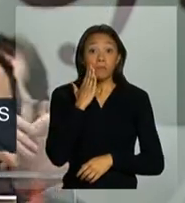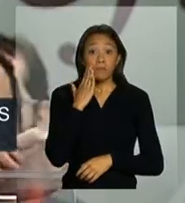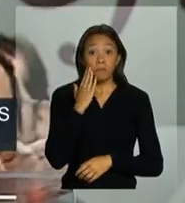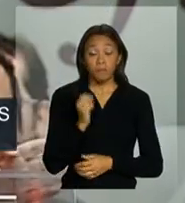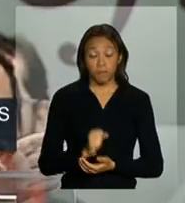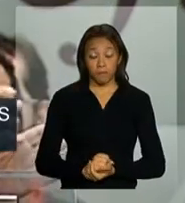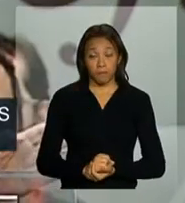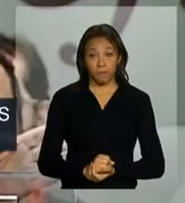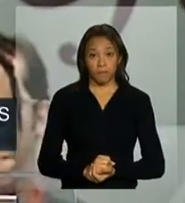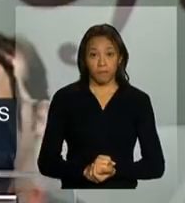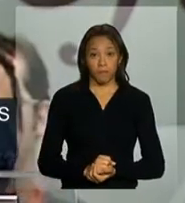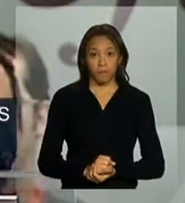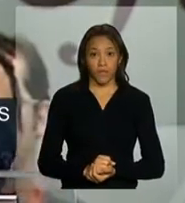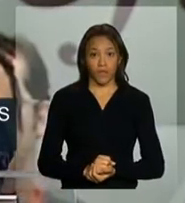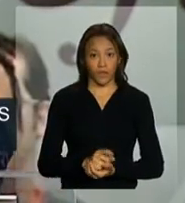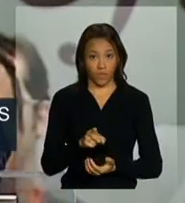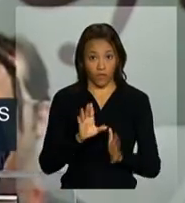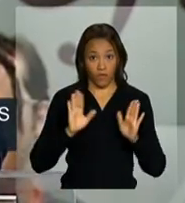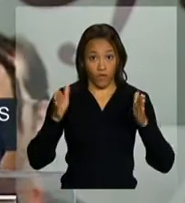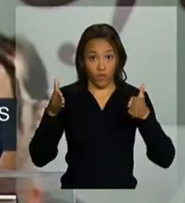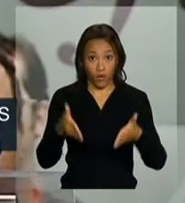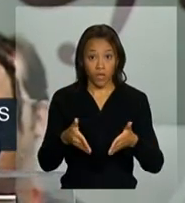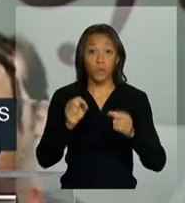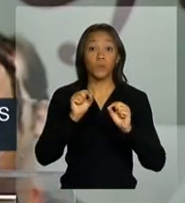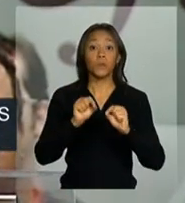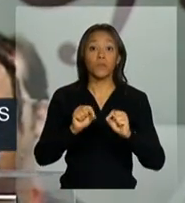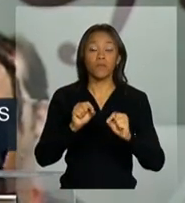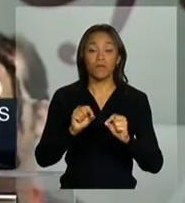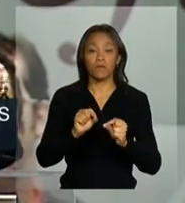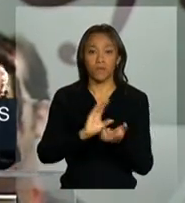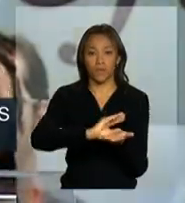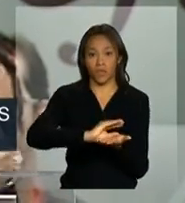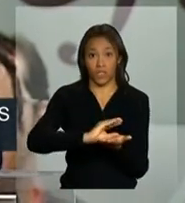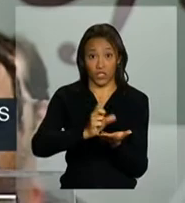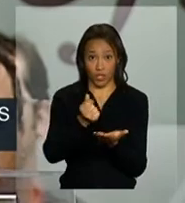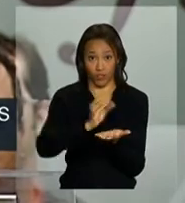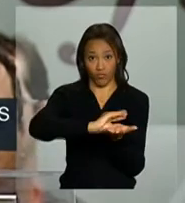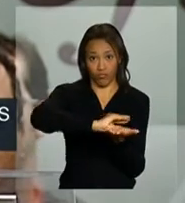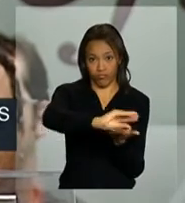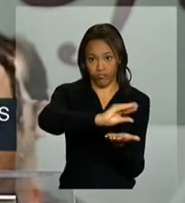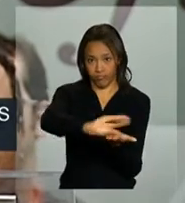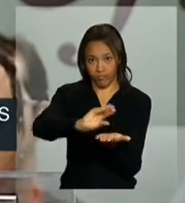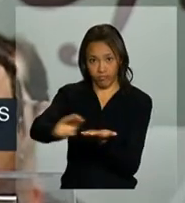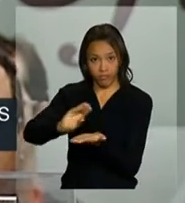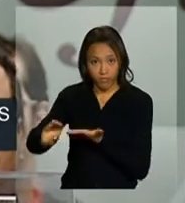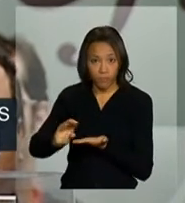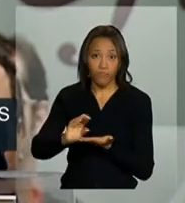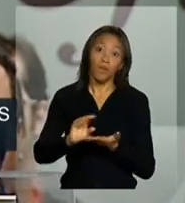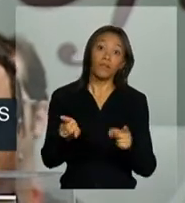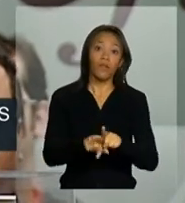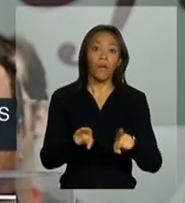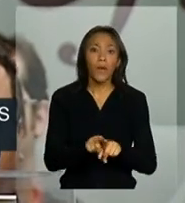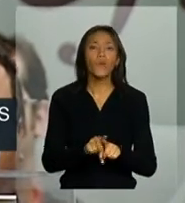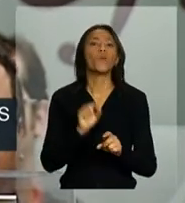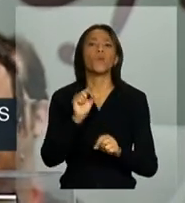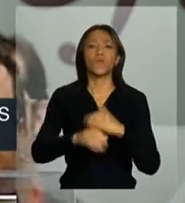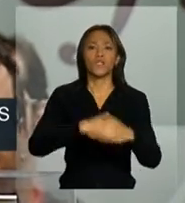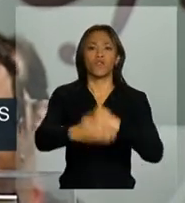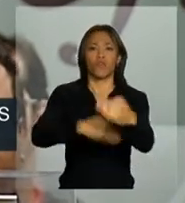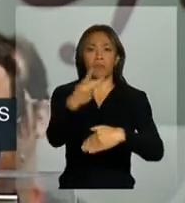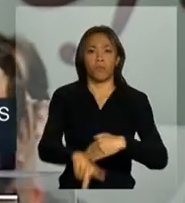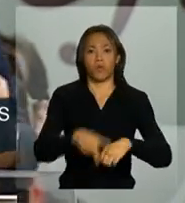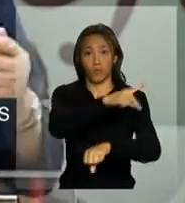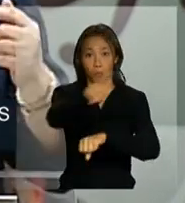que, na questão da distribuição de renda, na questão do desenvolvimento do